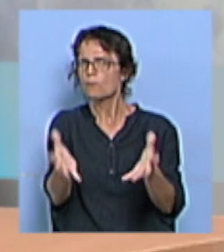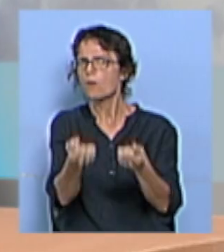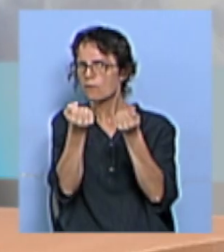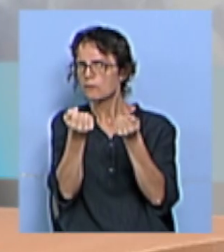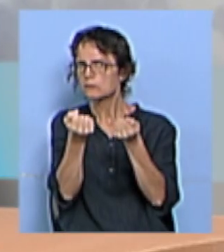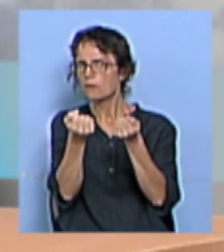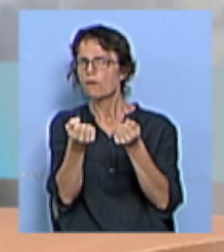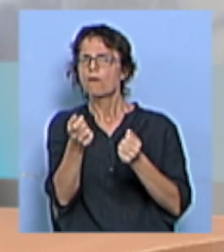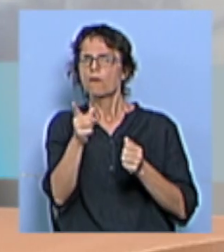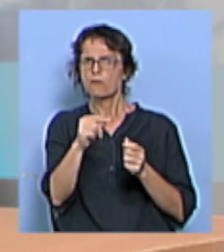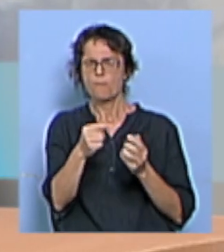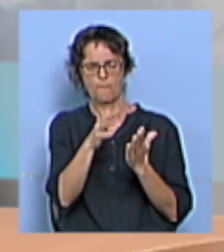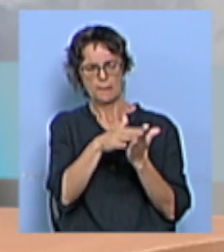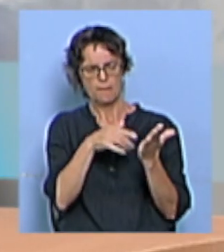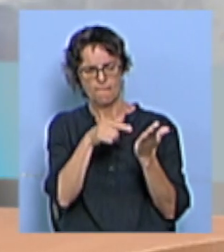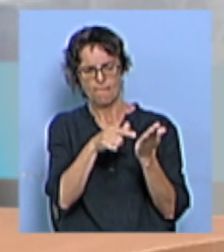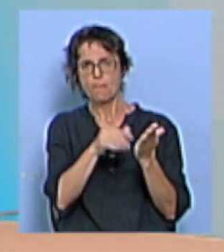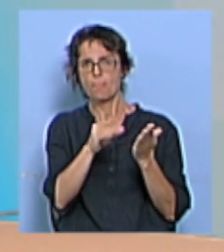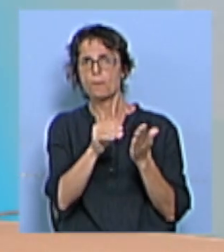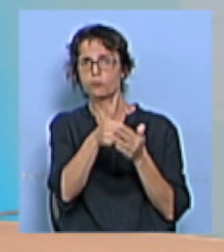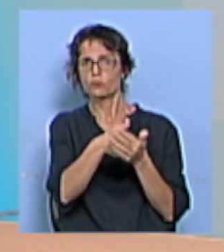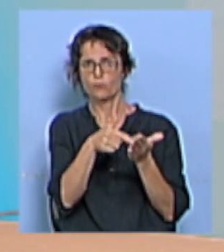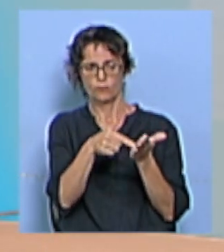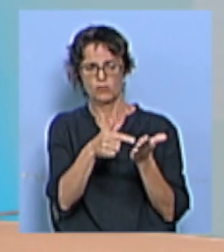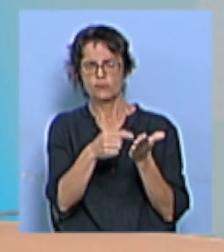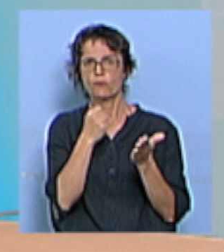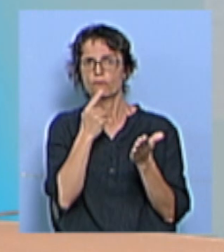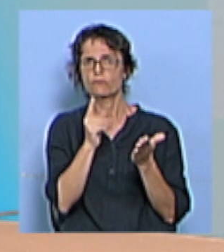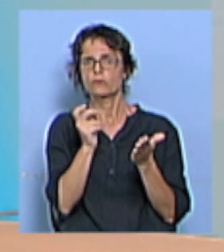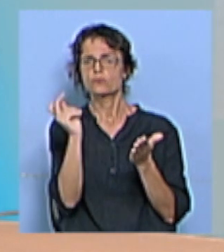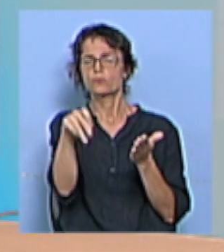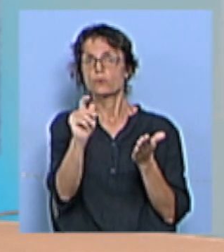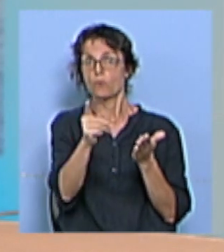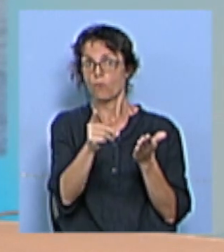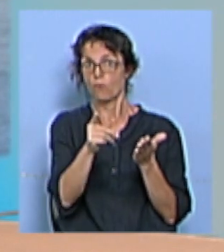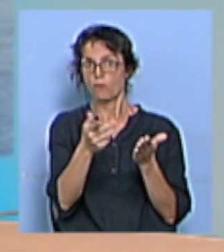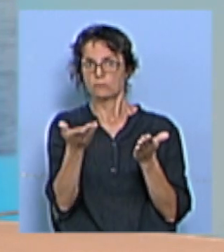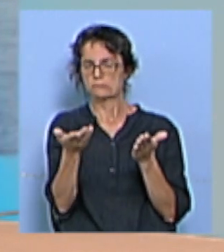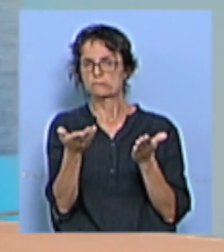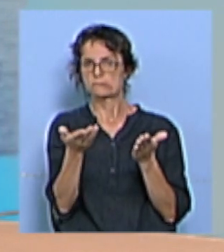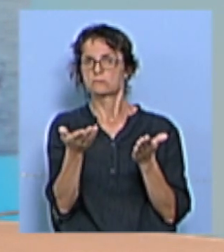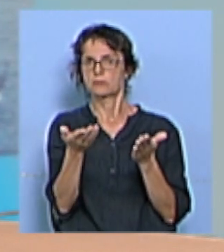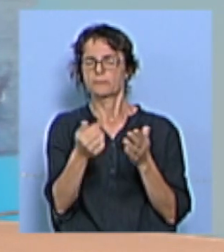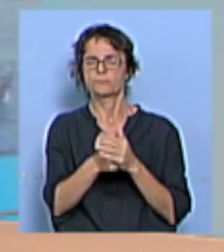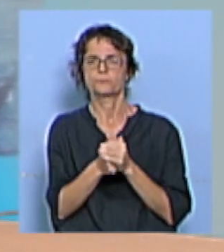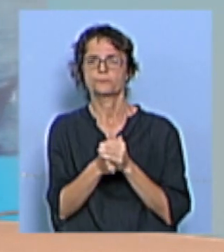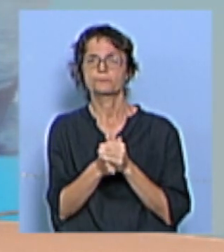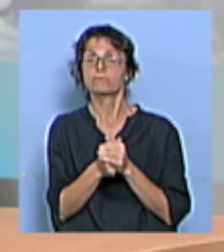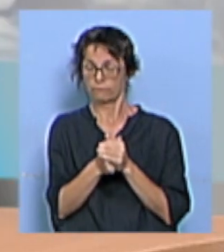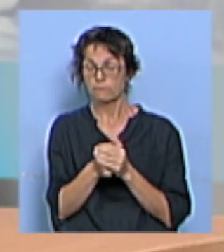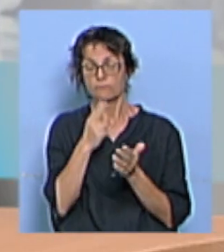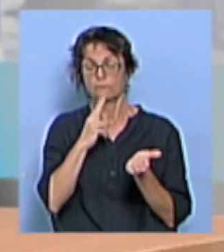uma antecipação já no Evangelho também daquilo que vai acontecer, Deus deixa antever um bocadinho as coisas. Pois, sem